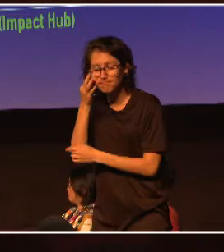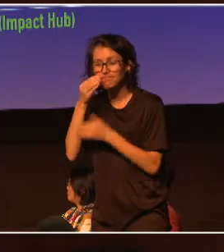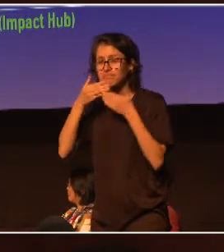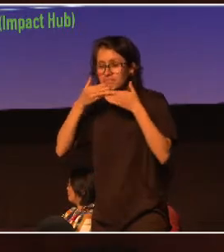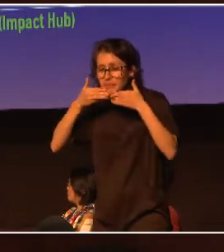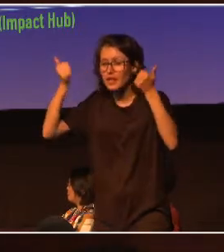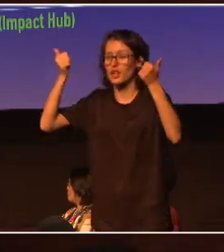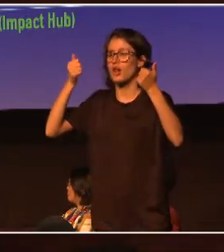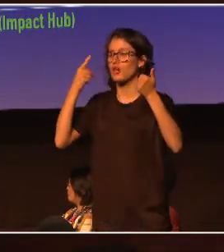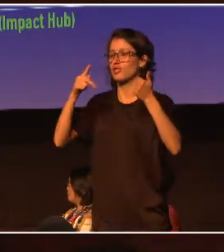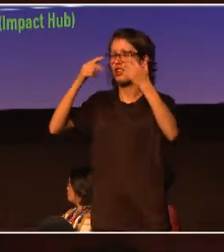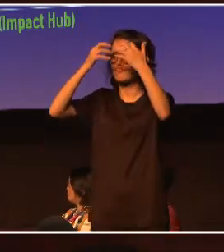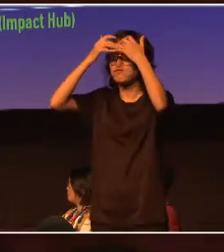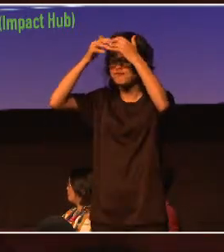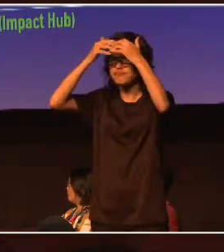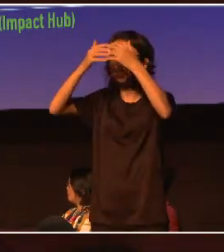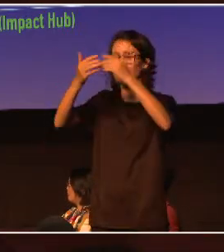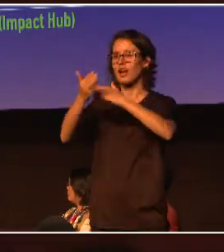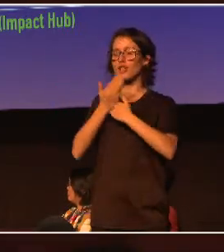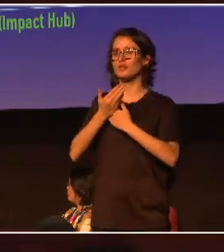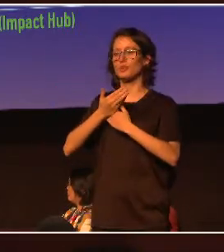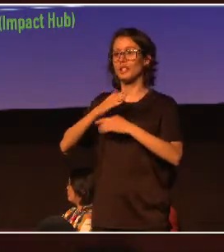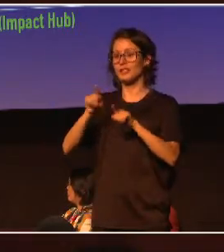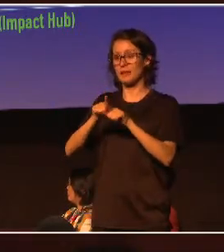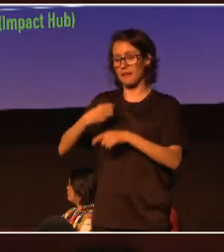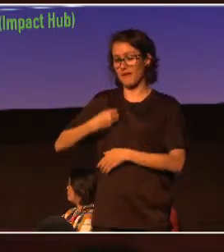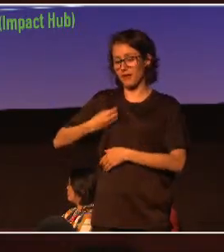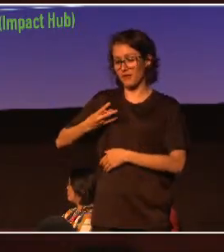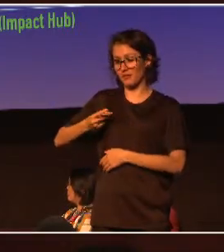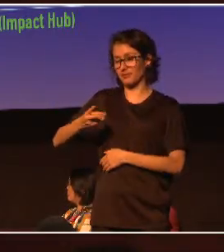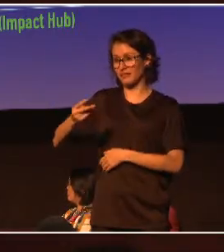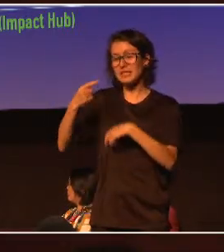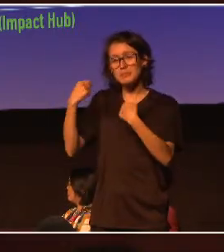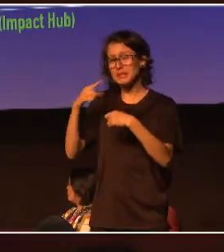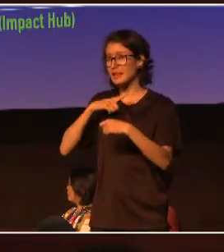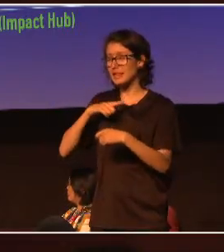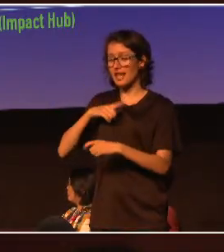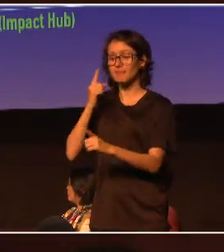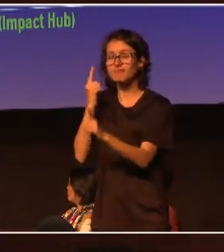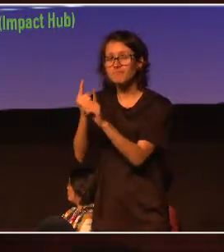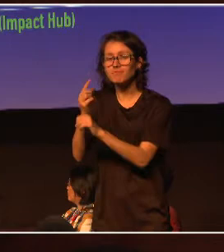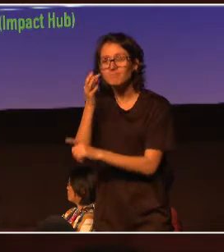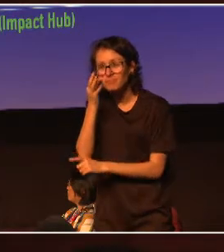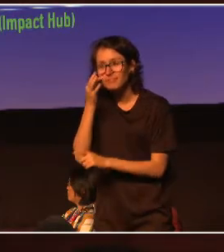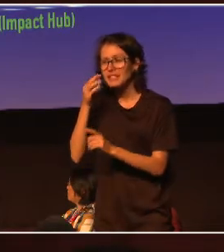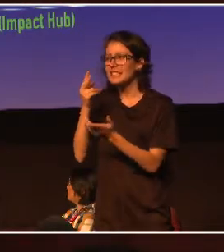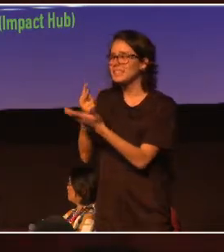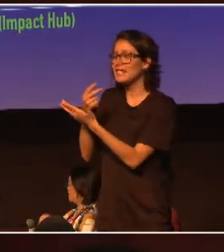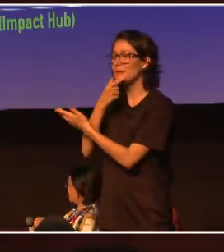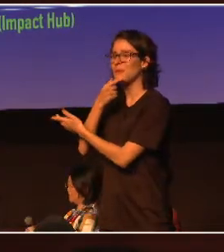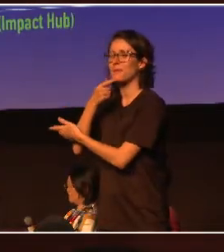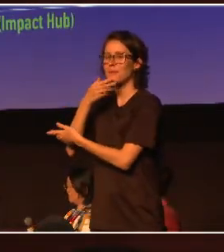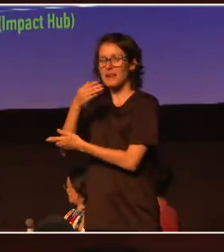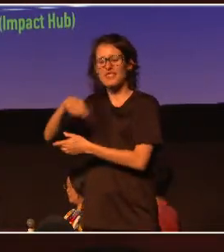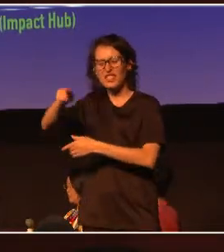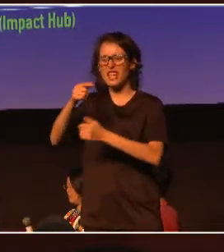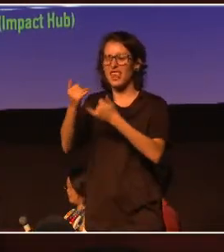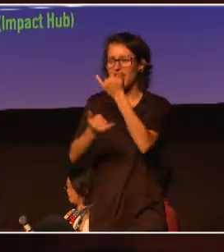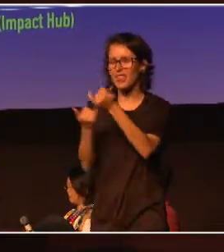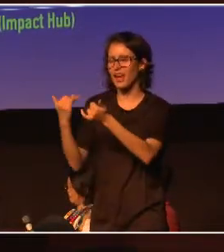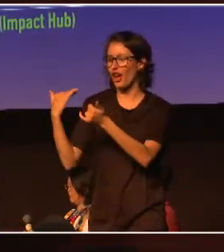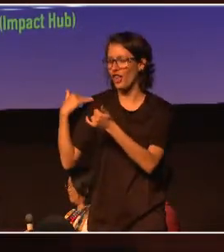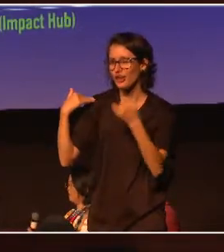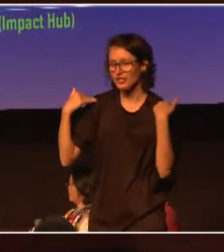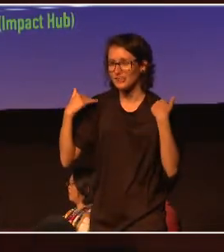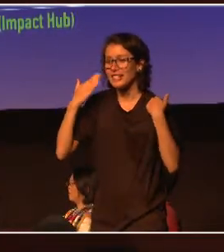longevidade, o quanto você vai viver. E tem um estudo baseado nisso. Então, quando o Edgar pede para a gente se encostar, ele sabe que